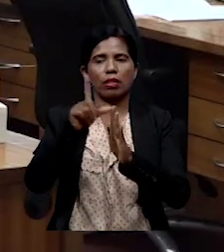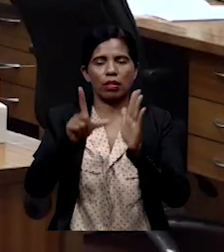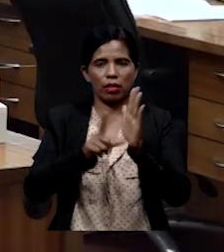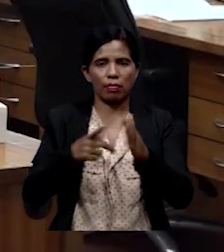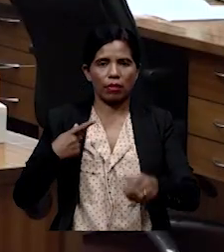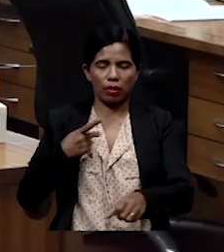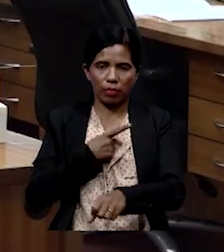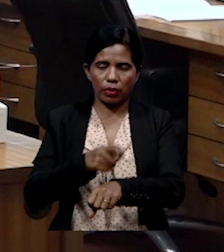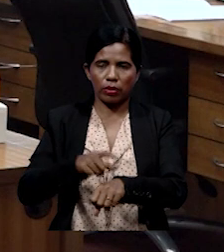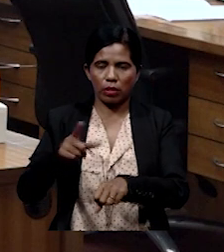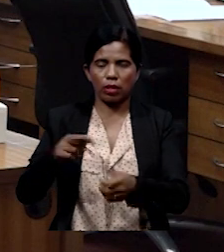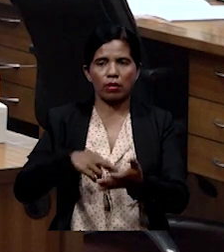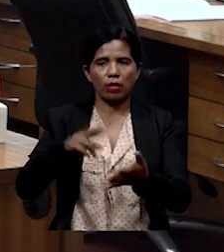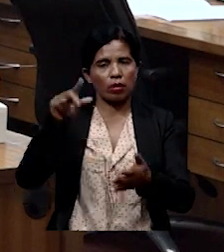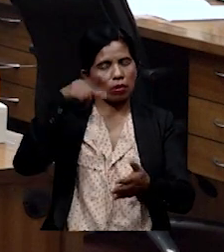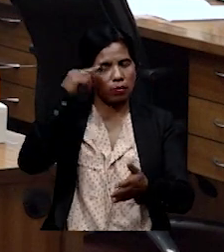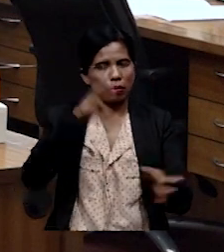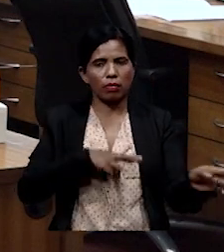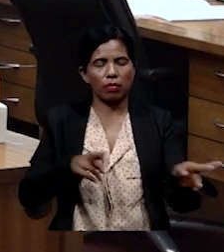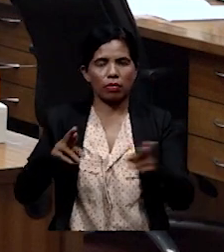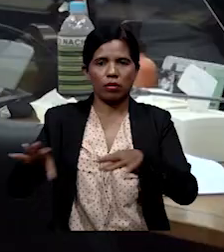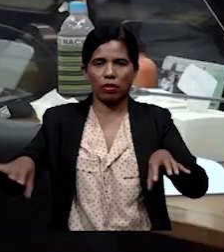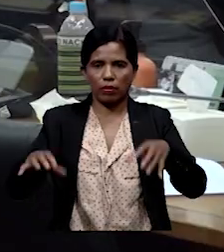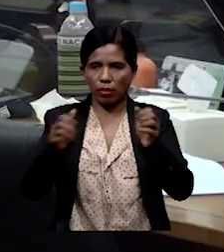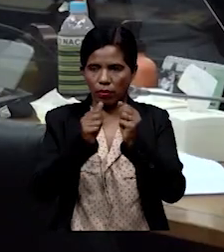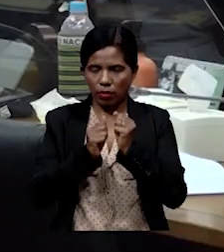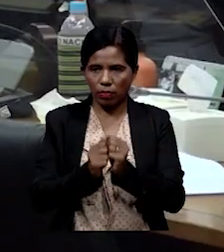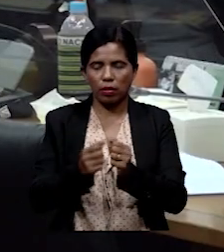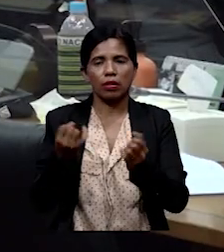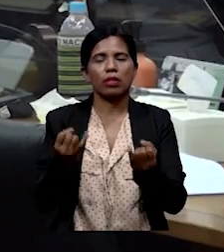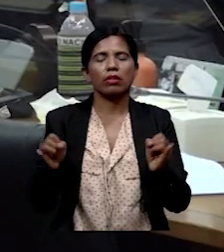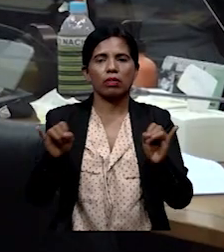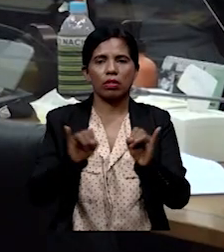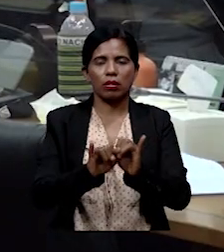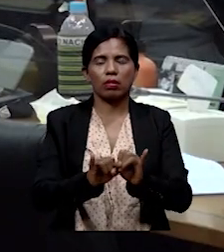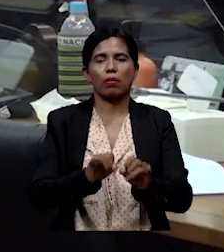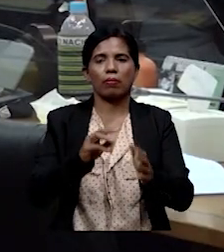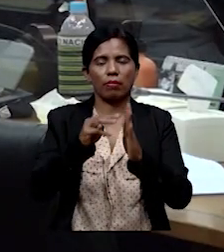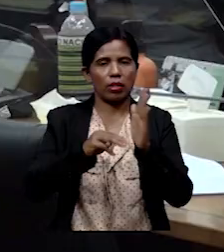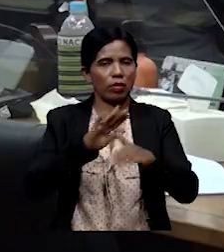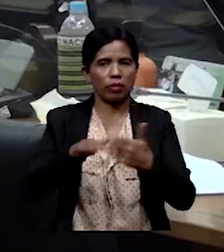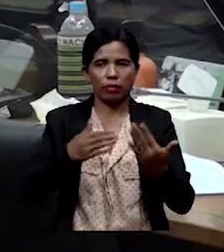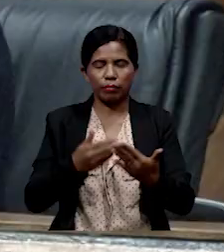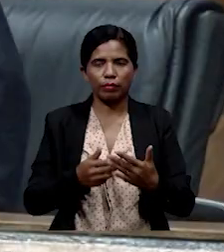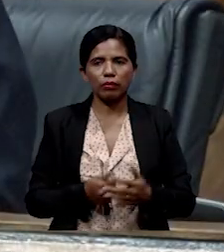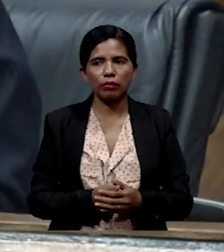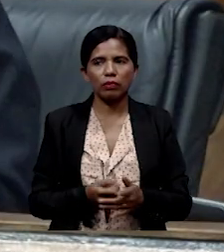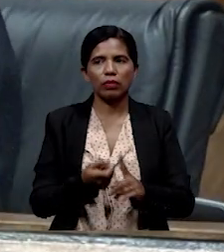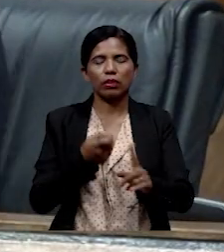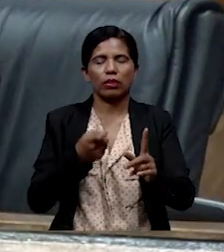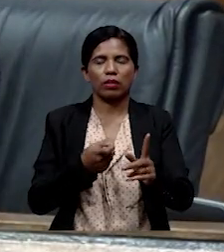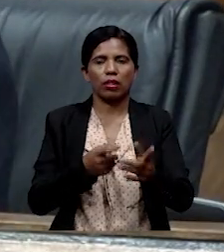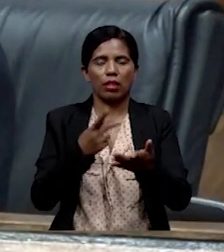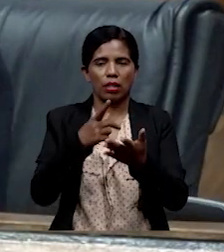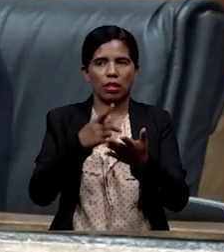Parlamento Nacional aprova no ne governo pronto serviço ramuto com a instituição media hotu. Resolução do Parlamento Nacional